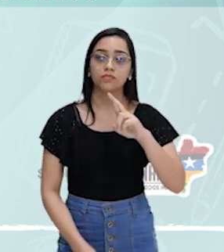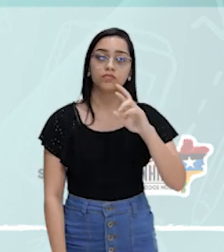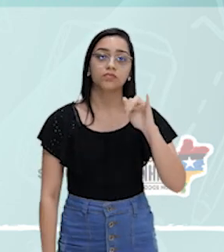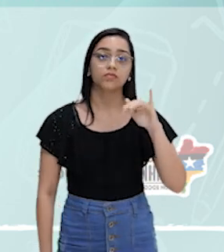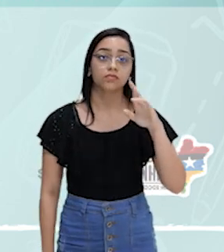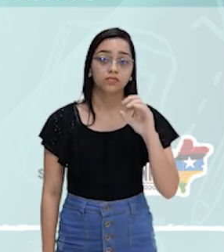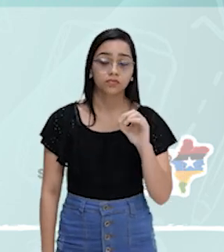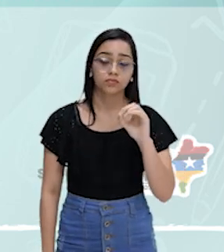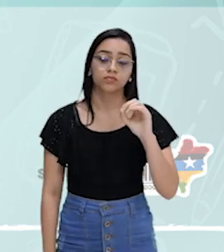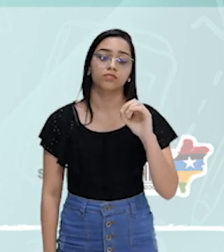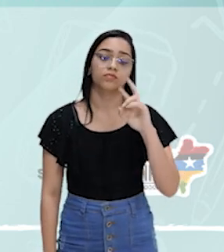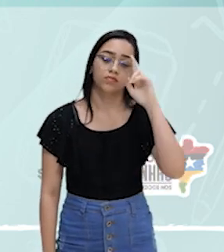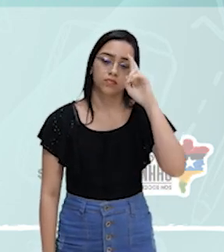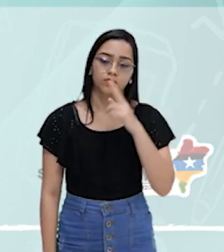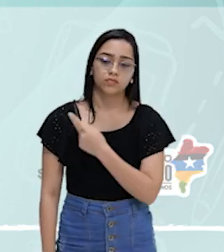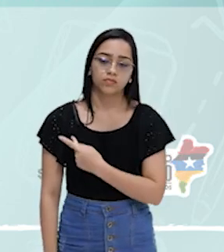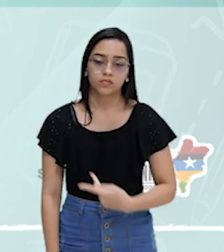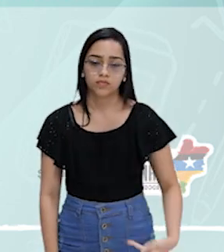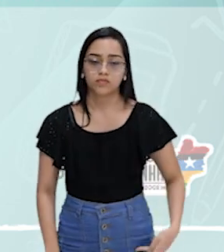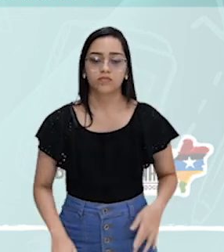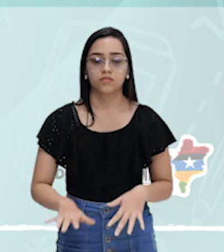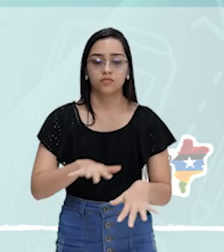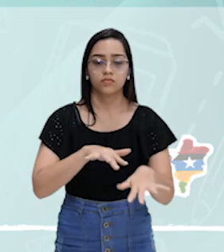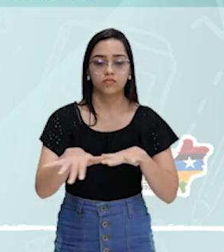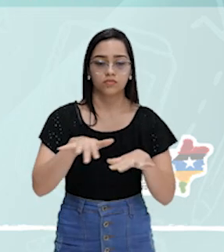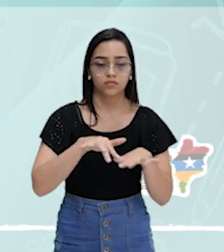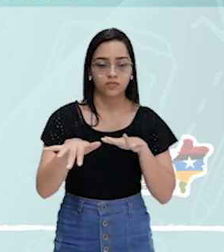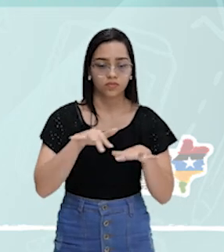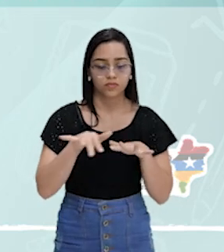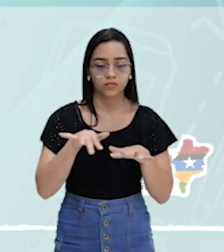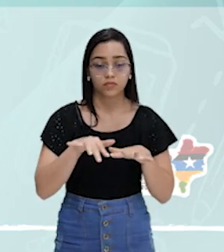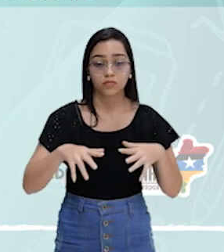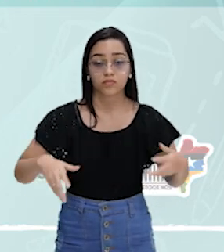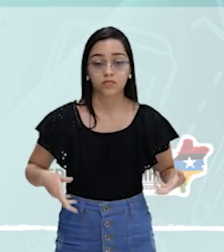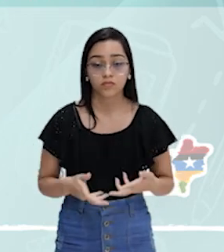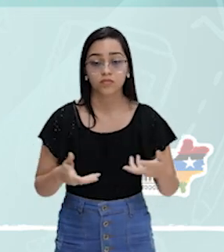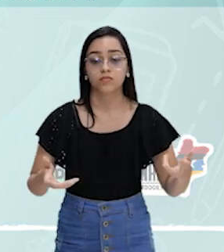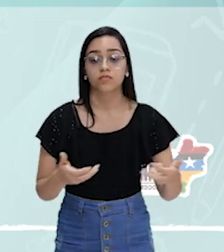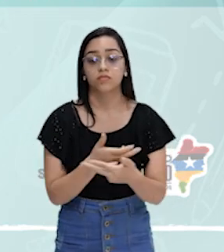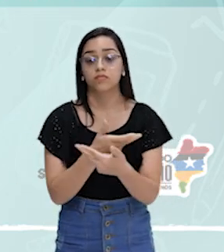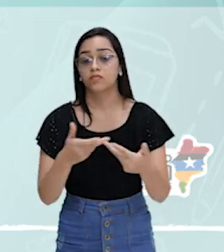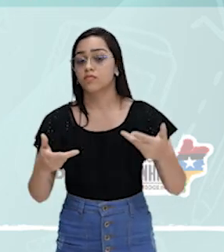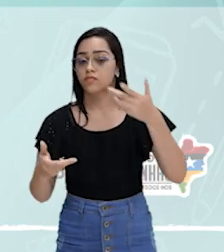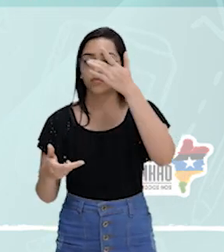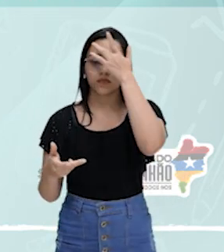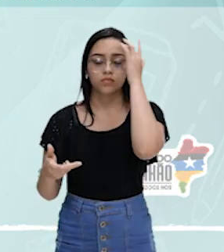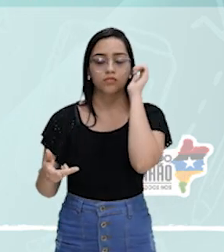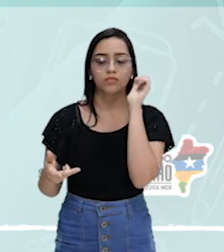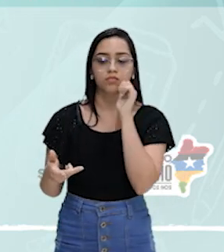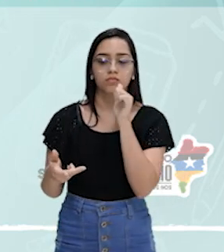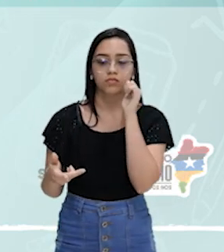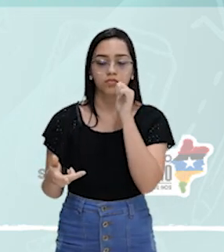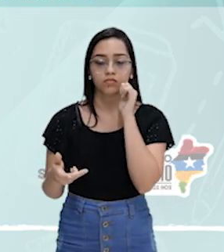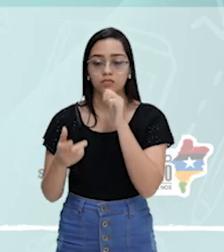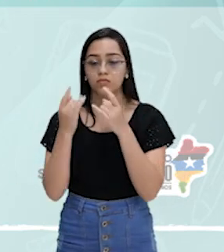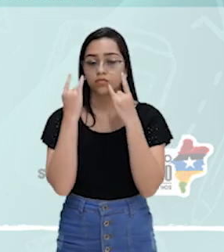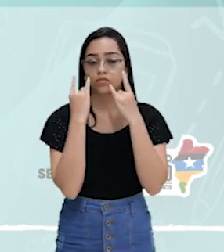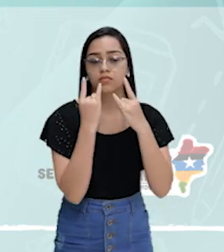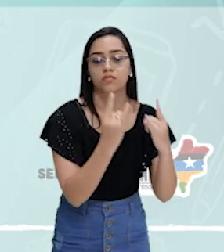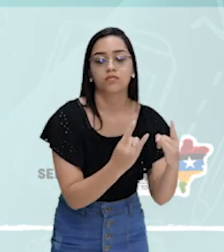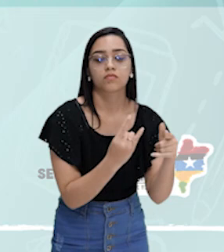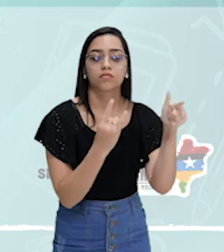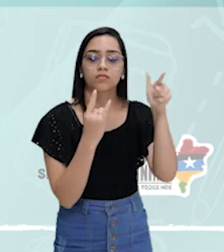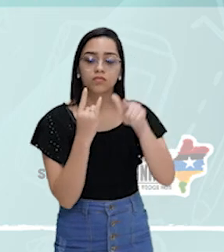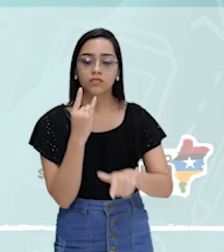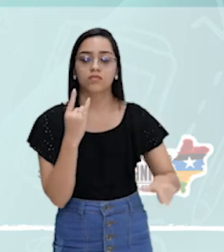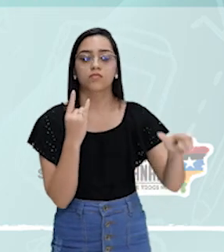senhor presidente, ao movimento entusiasta que está empolgando centenas de moças, atraindo-as,